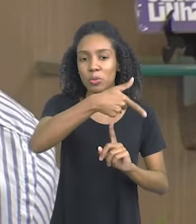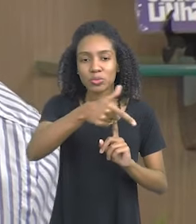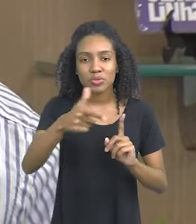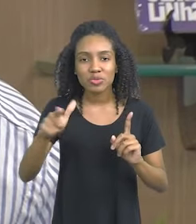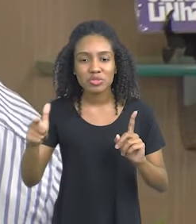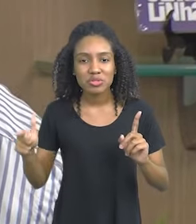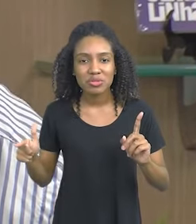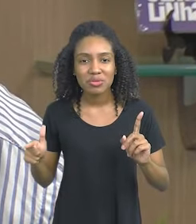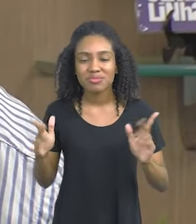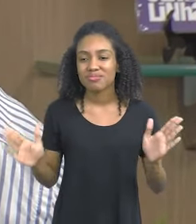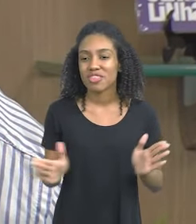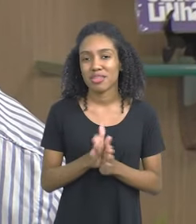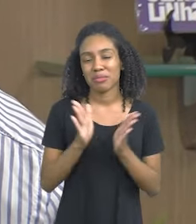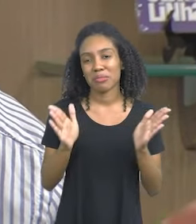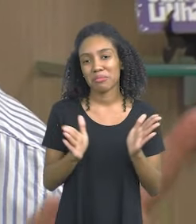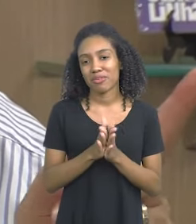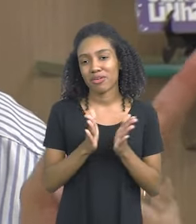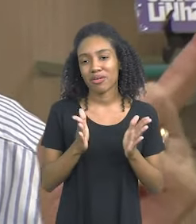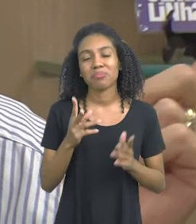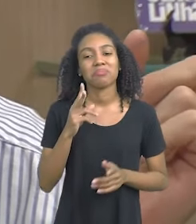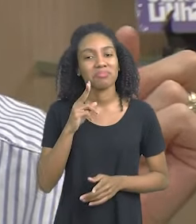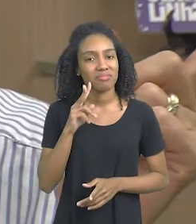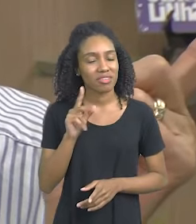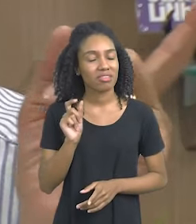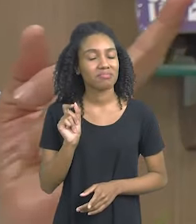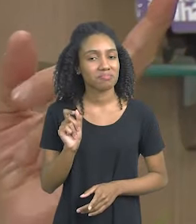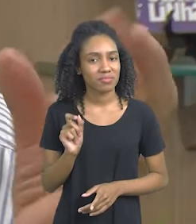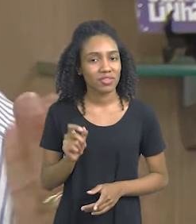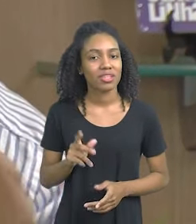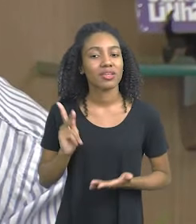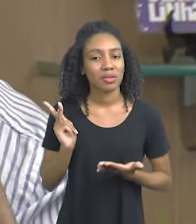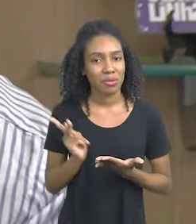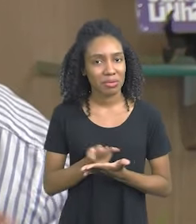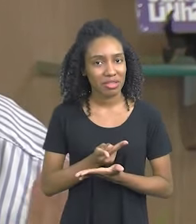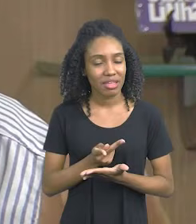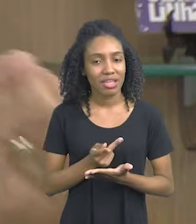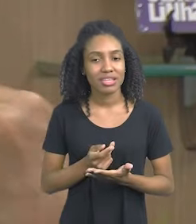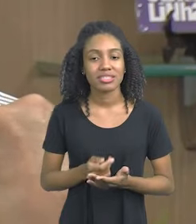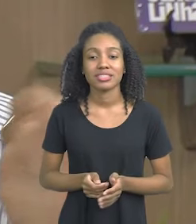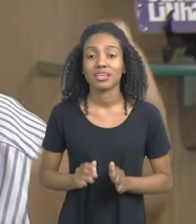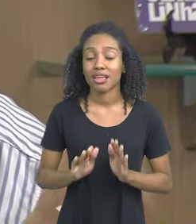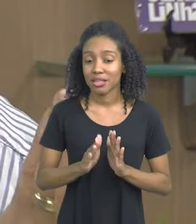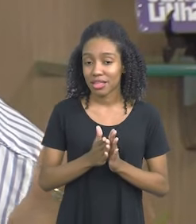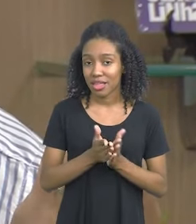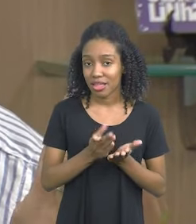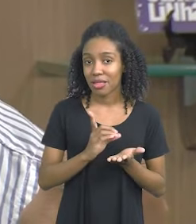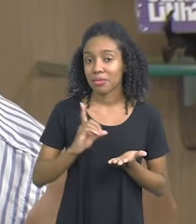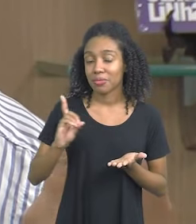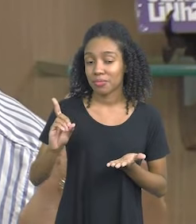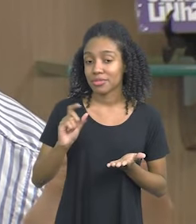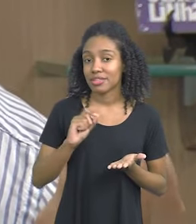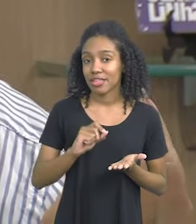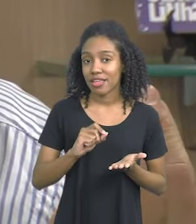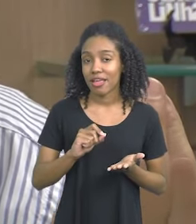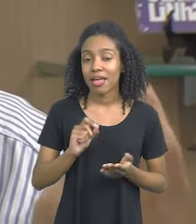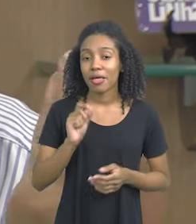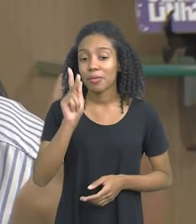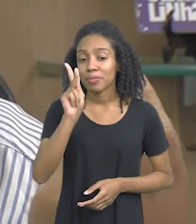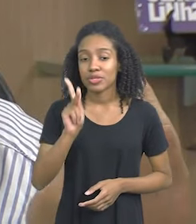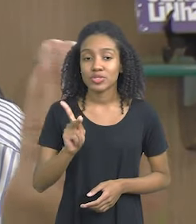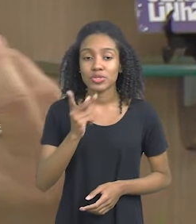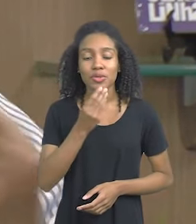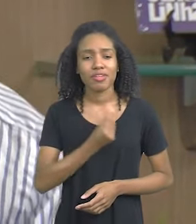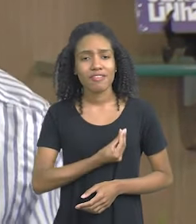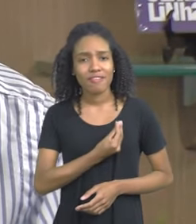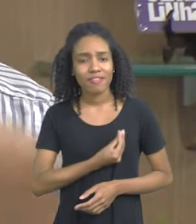não dá. Então esse texto, olha, quem dá, quem vive de forma generosa, né? As